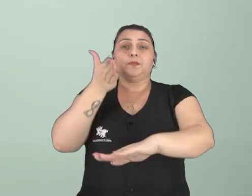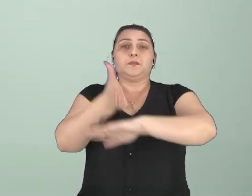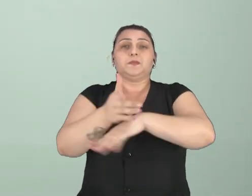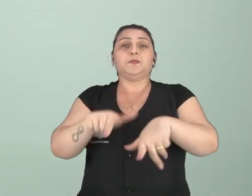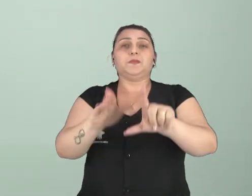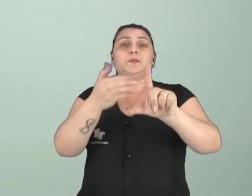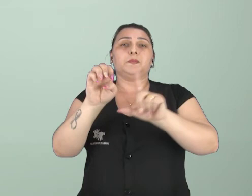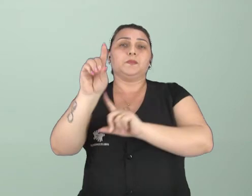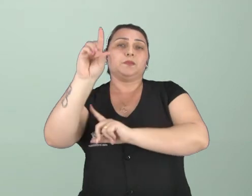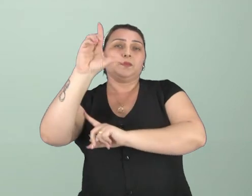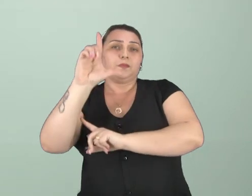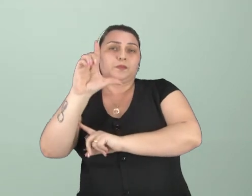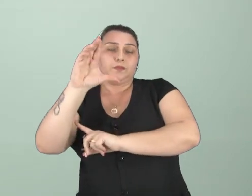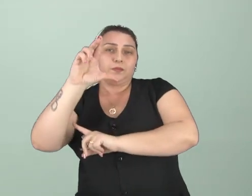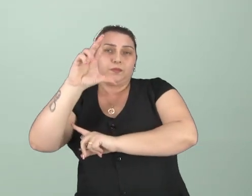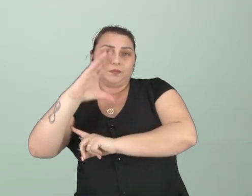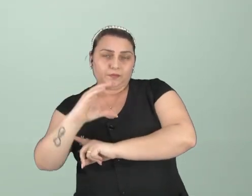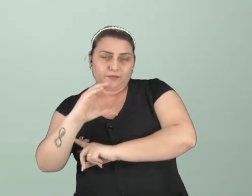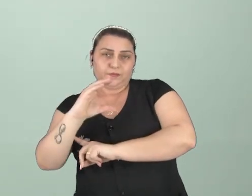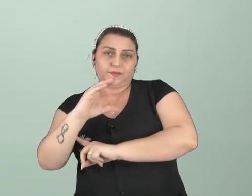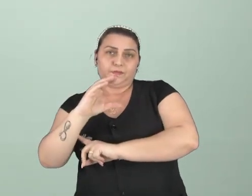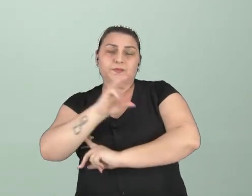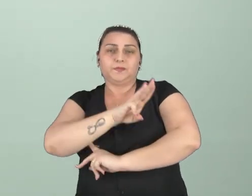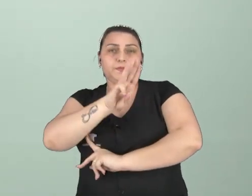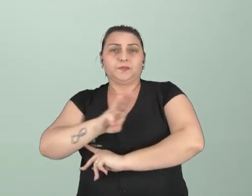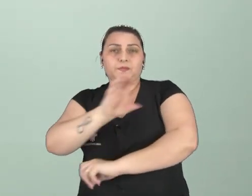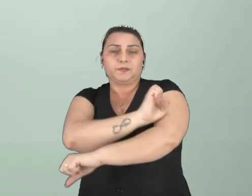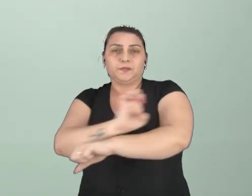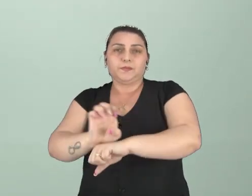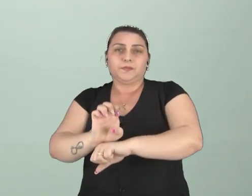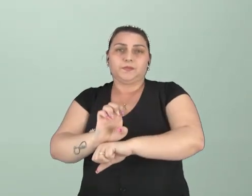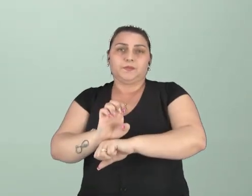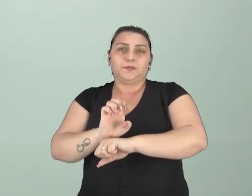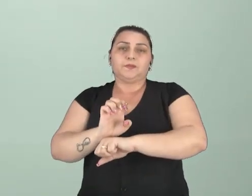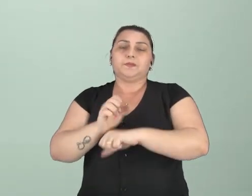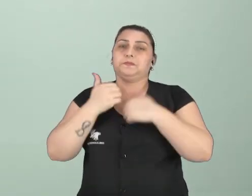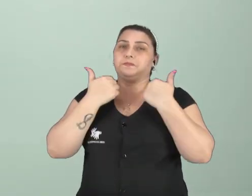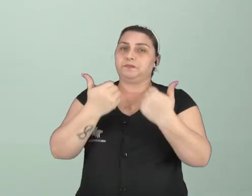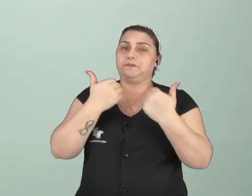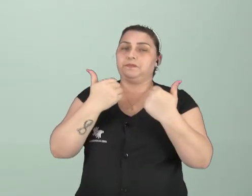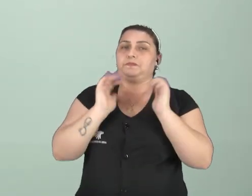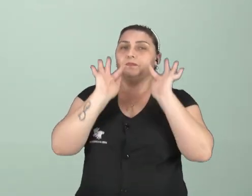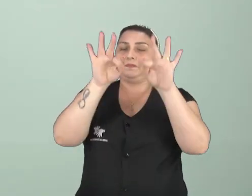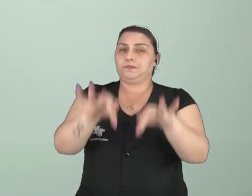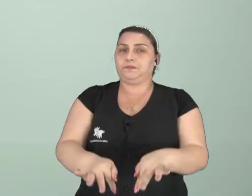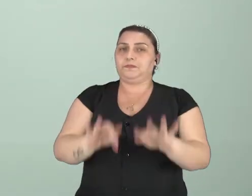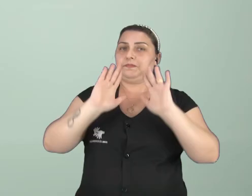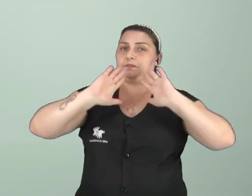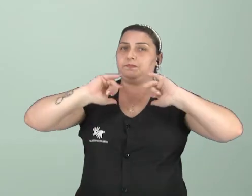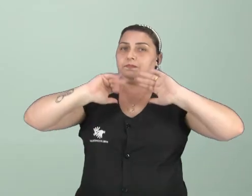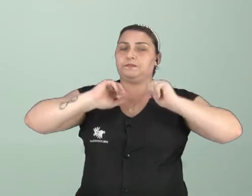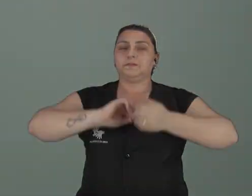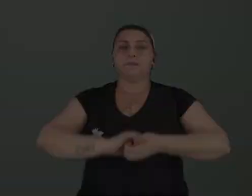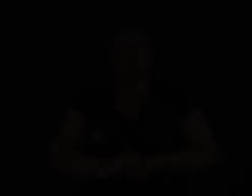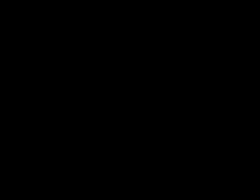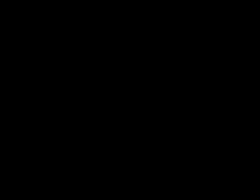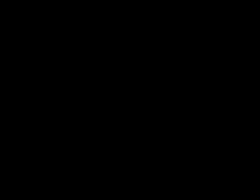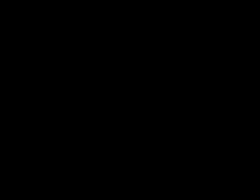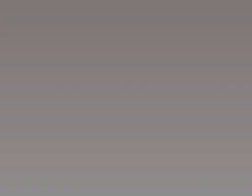acessem a plataforma do Eduque no site da Secretaria de Educação, tá bom? E a gente fica por aqui, tchau, tchau.